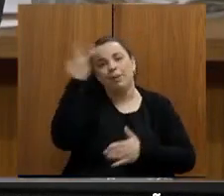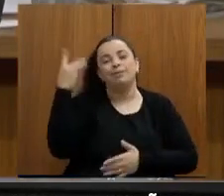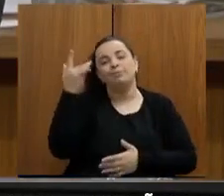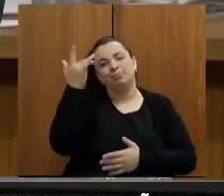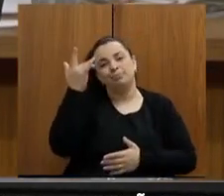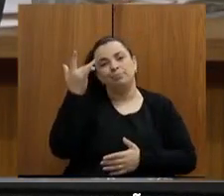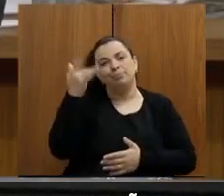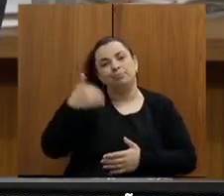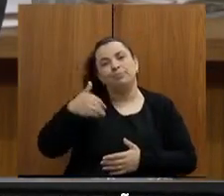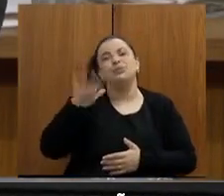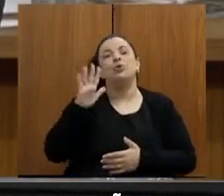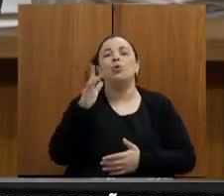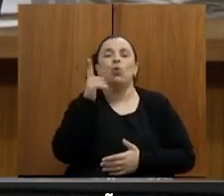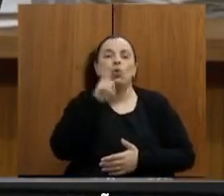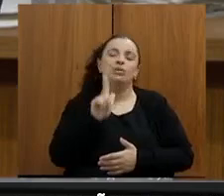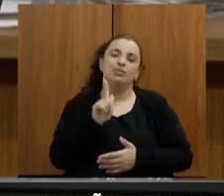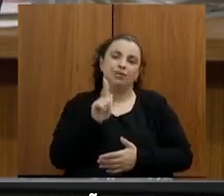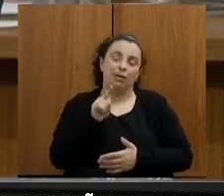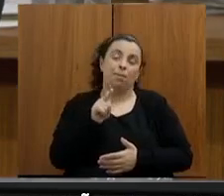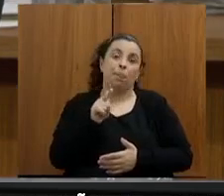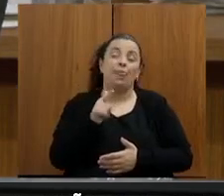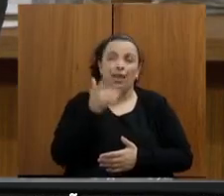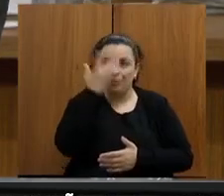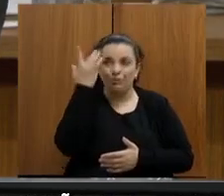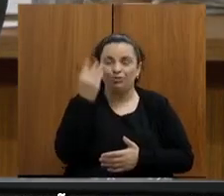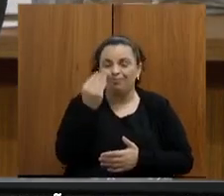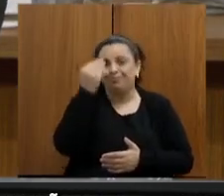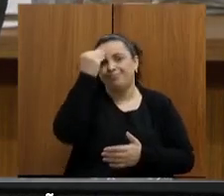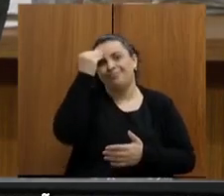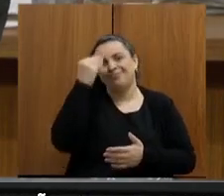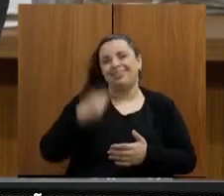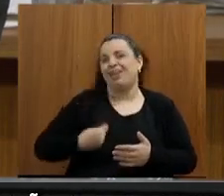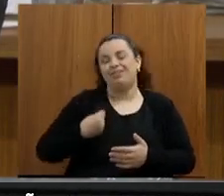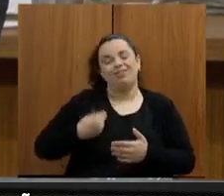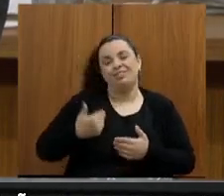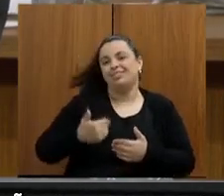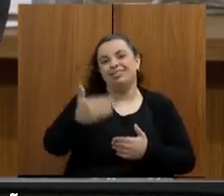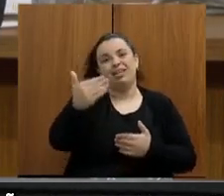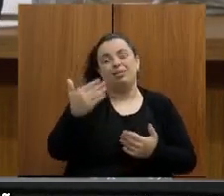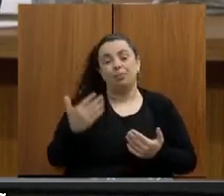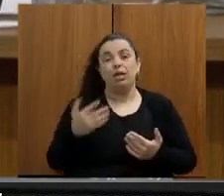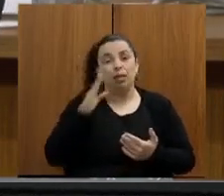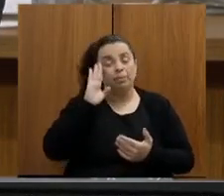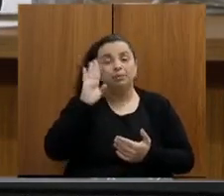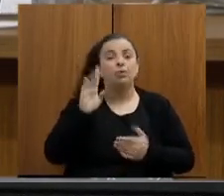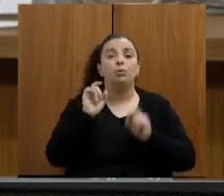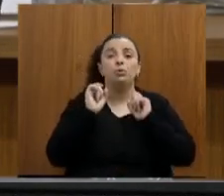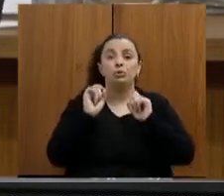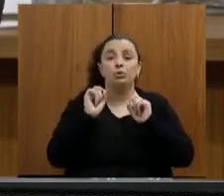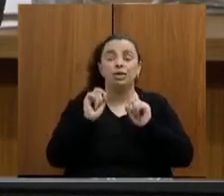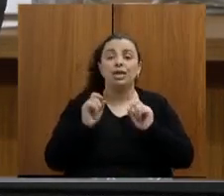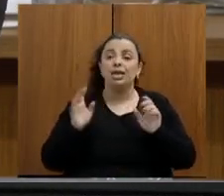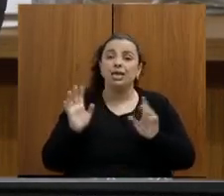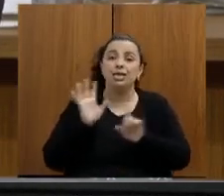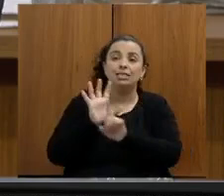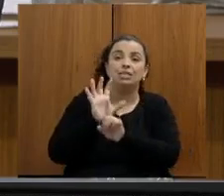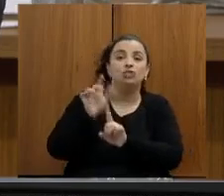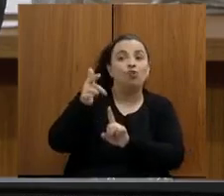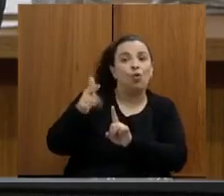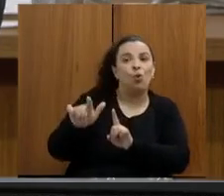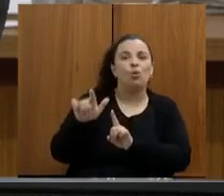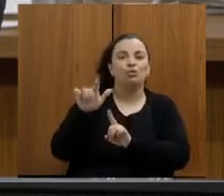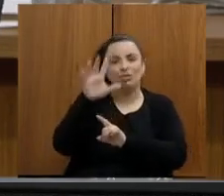São pessoas que têm esse essa marca na sua vida e principalmente dessa maneira incentivam os outros a